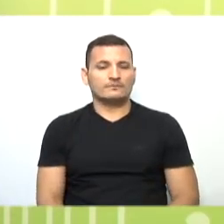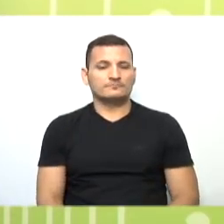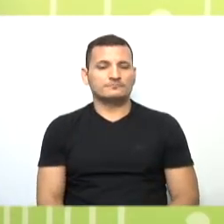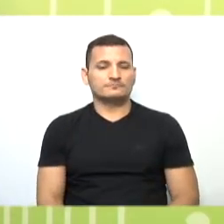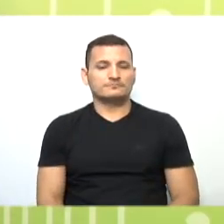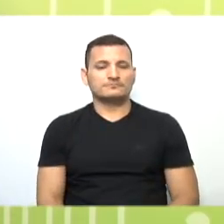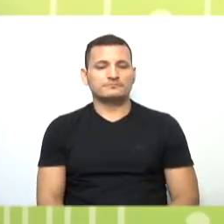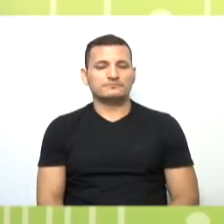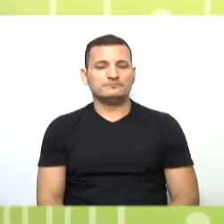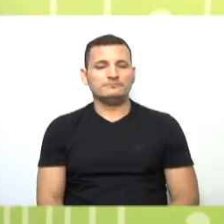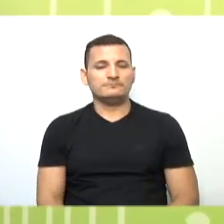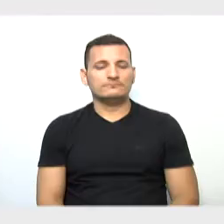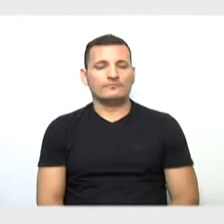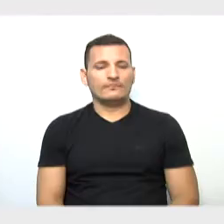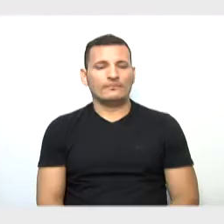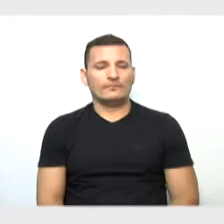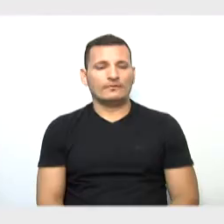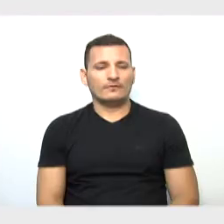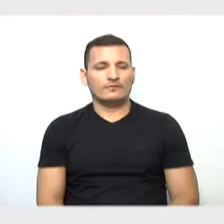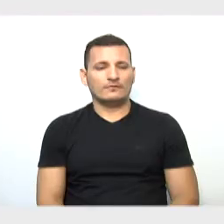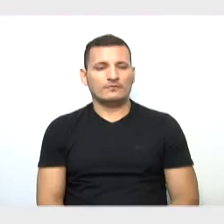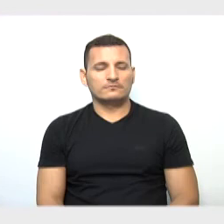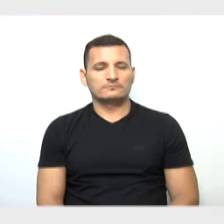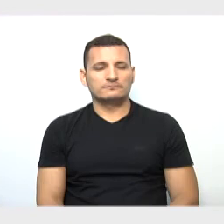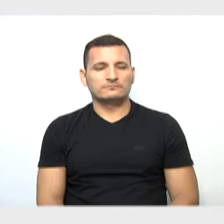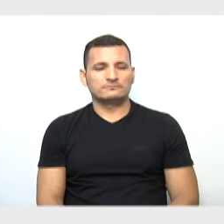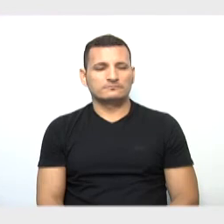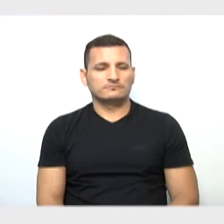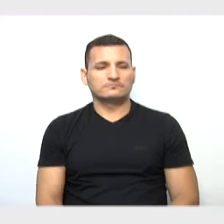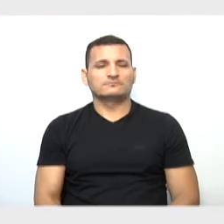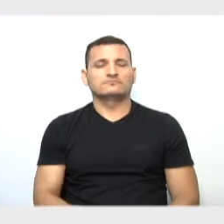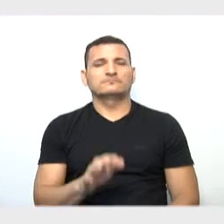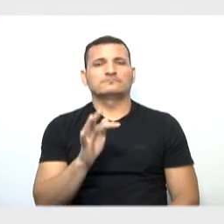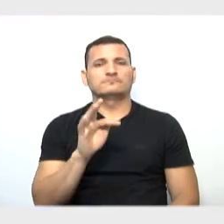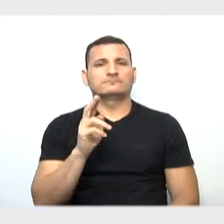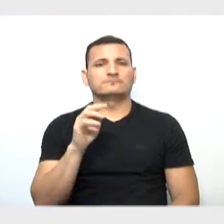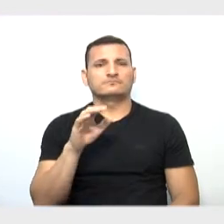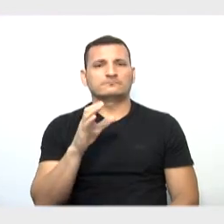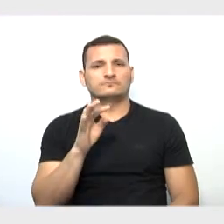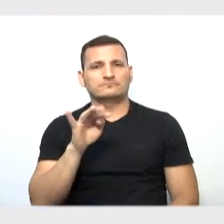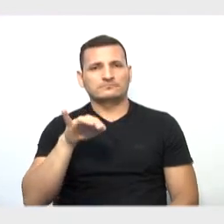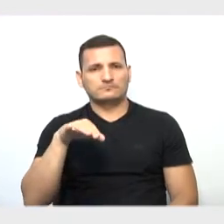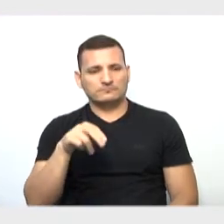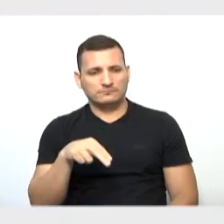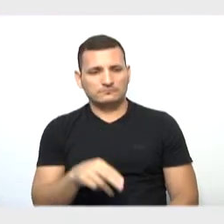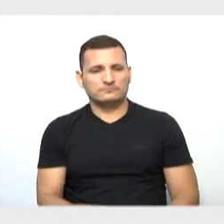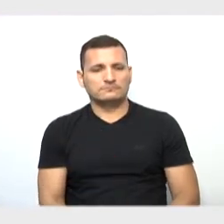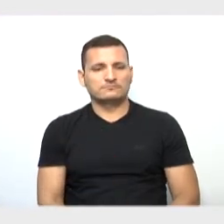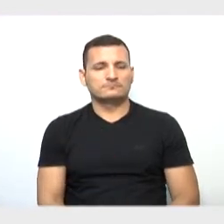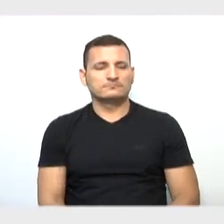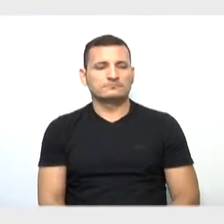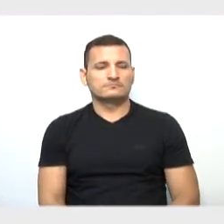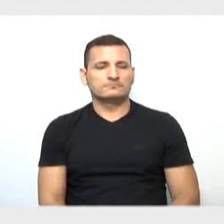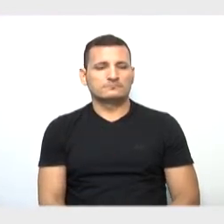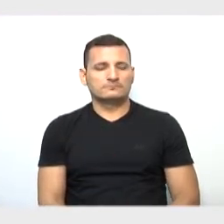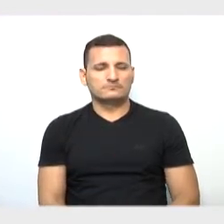dentro de JavaScript, eu vou colocar aqui, ó, a função que nós criamos, function.